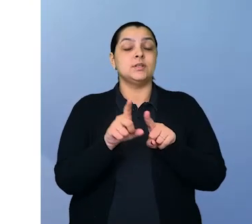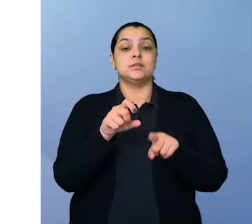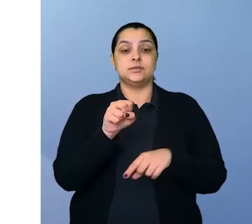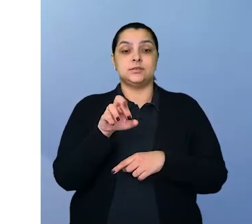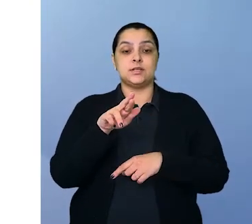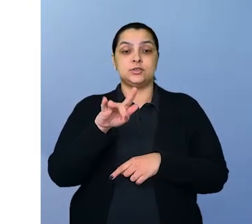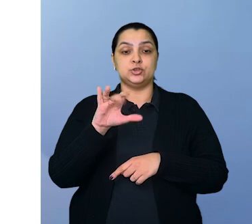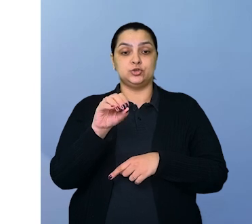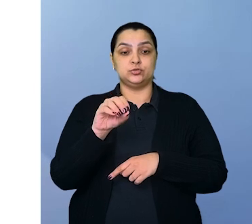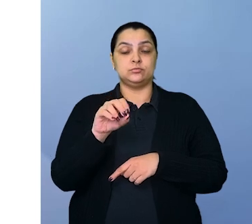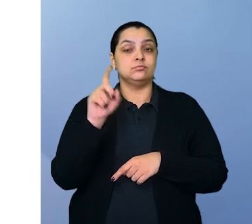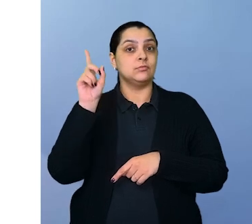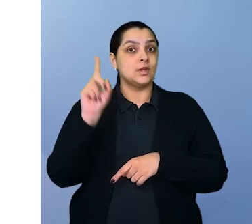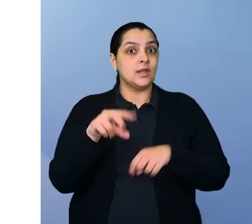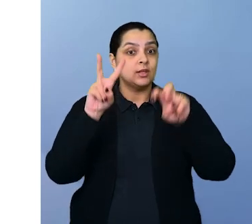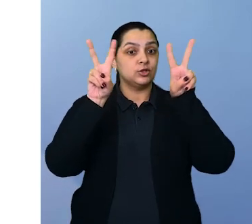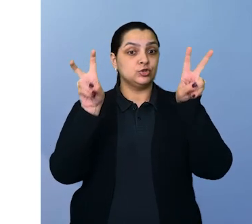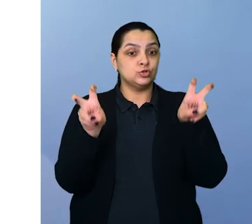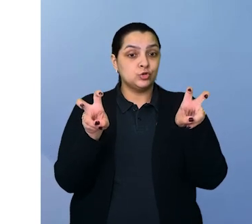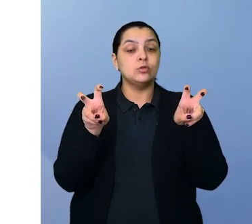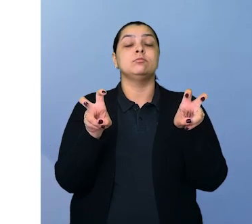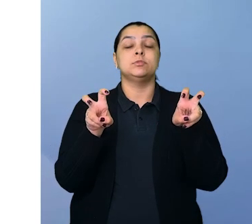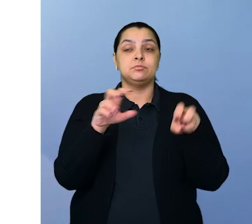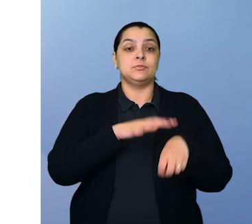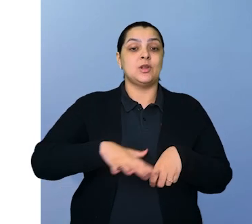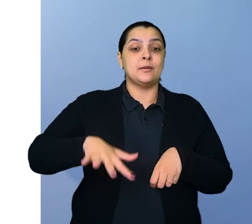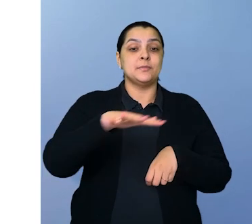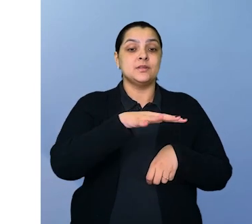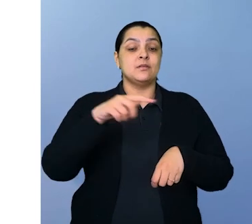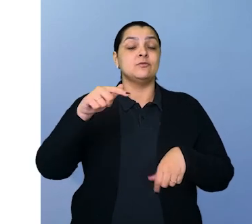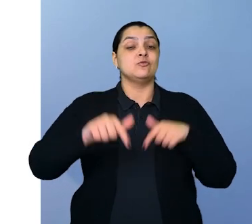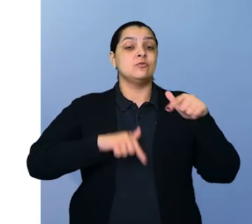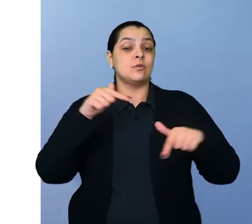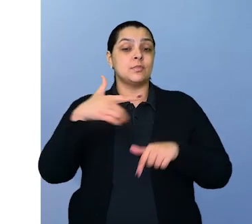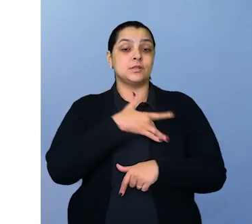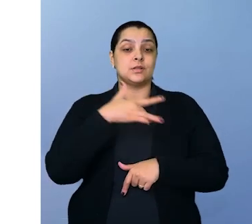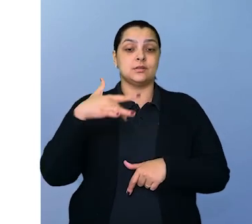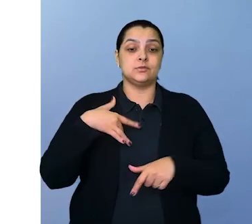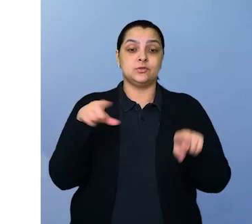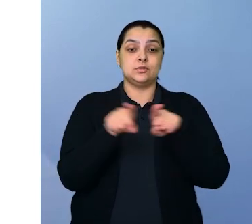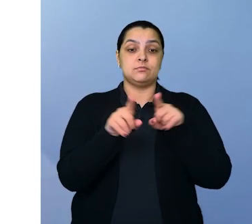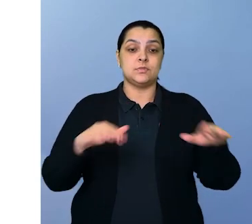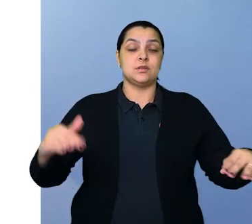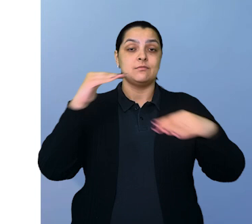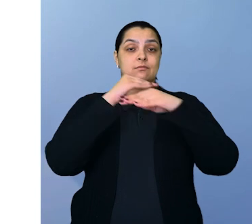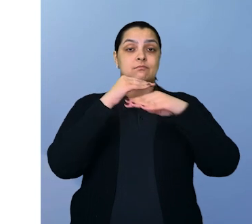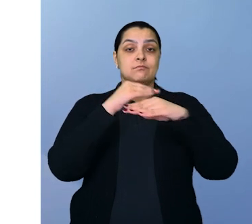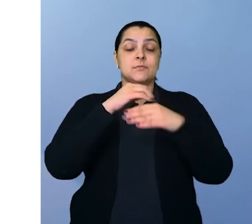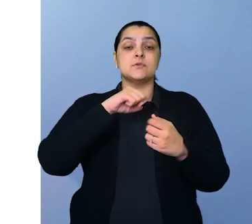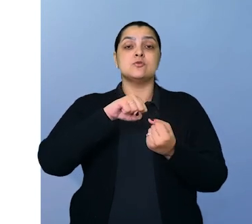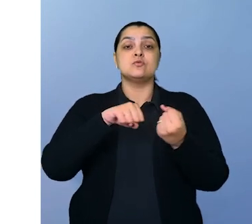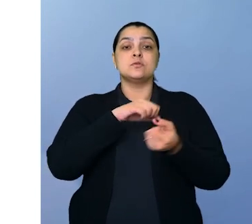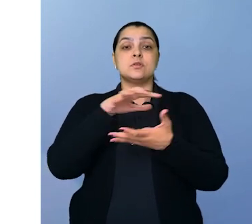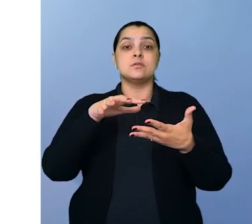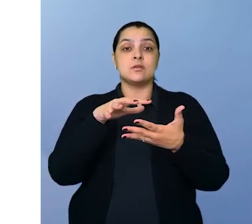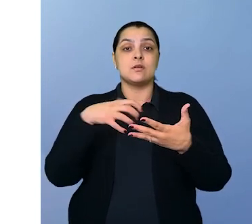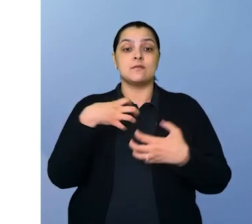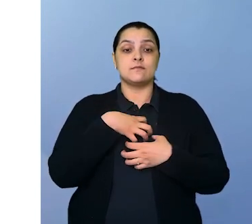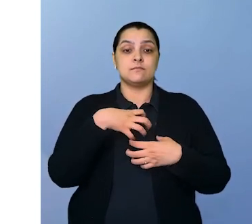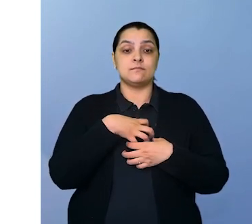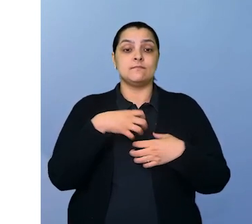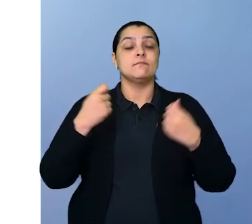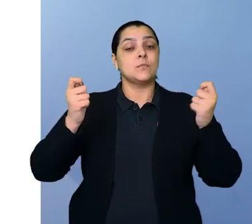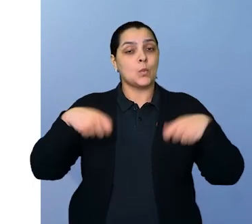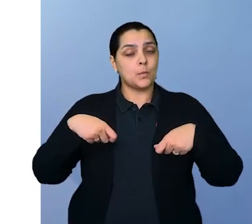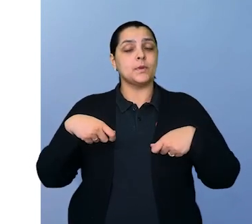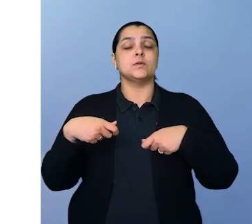Sérgio Martins, trata-se de questão afeta ao meio ambiente de trabalho sadio, equilibrado e sustentável, o que atrai a